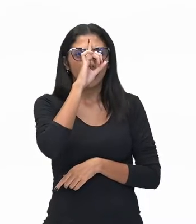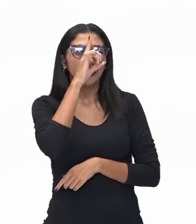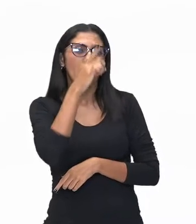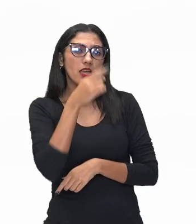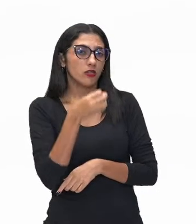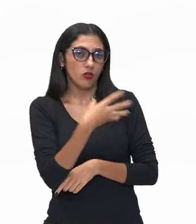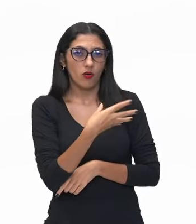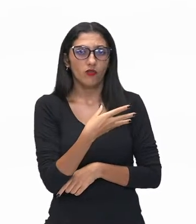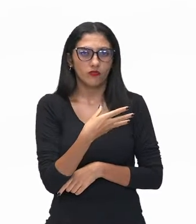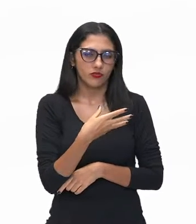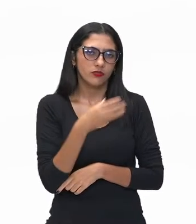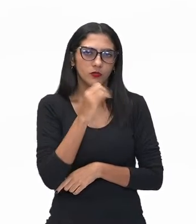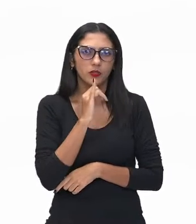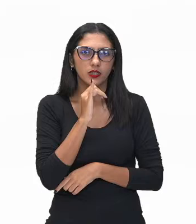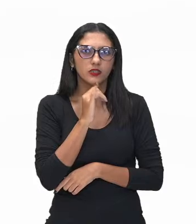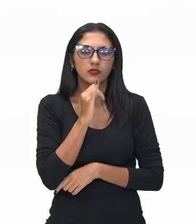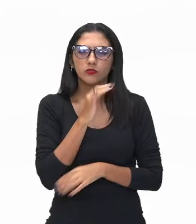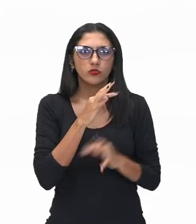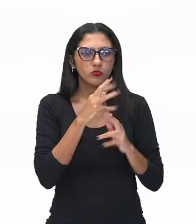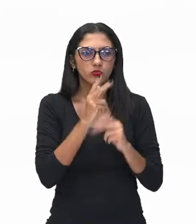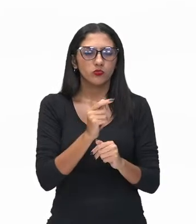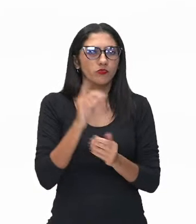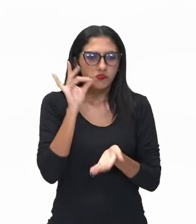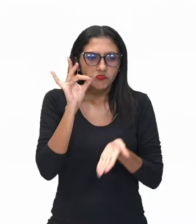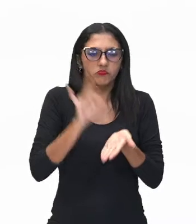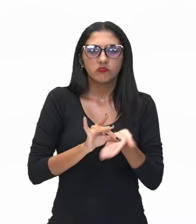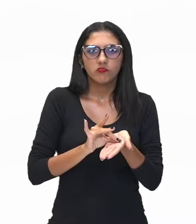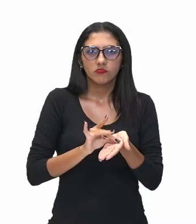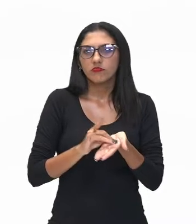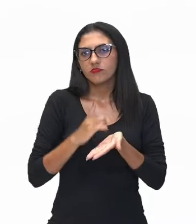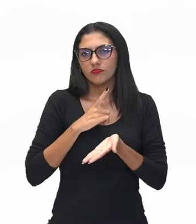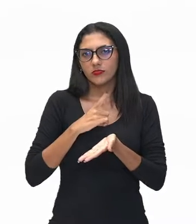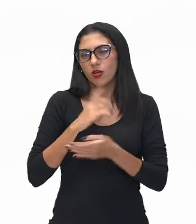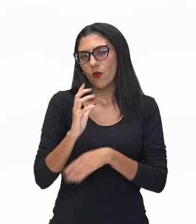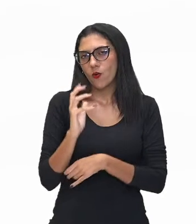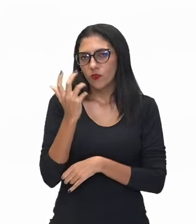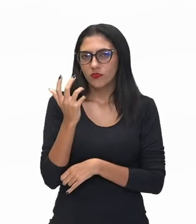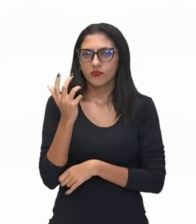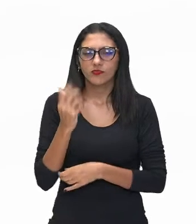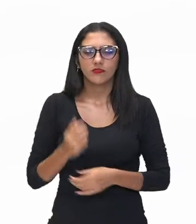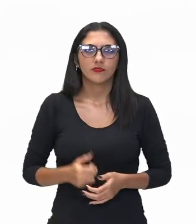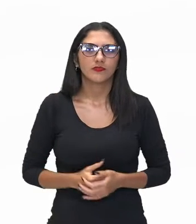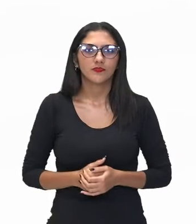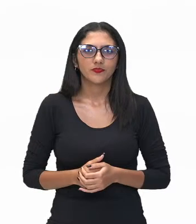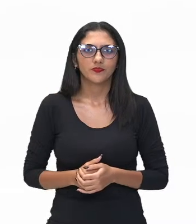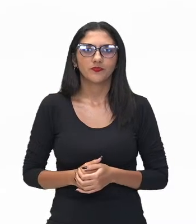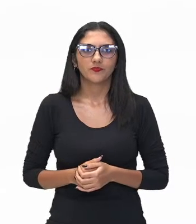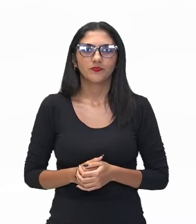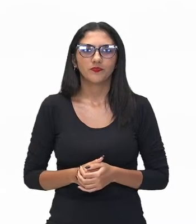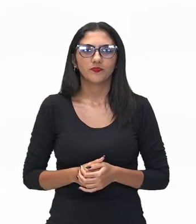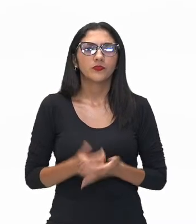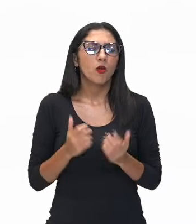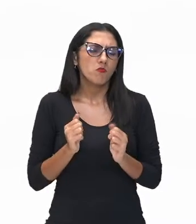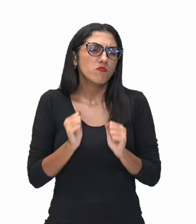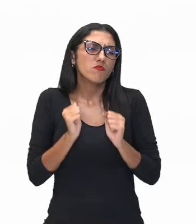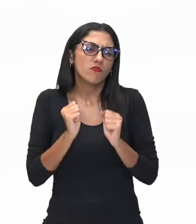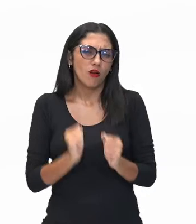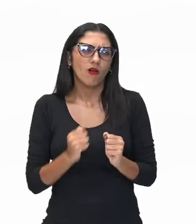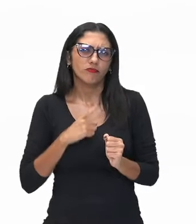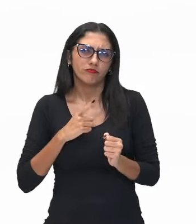conclusão, né, do que realmente está acontecendo. Então, eu posso ter